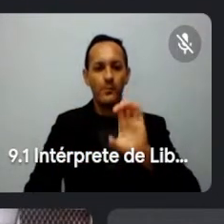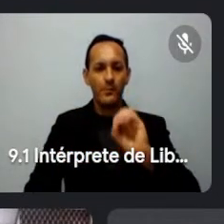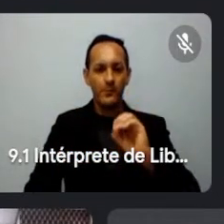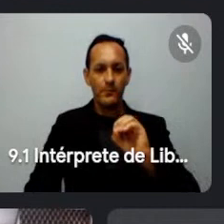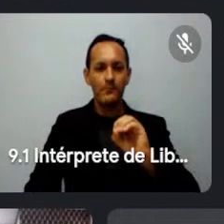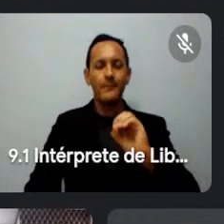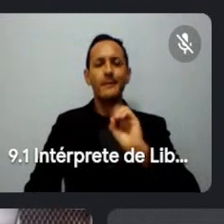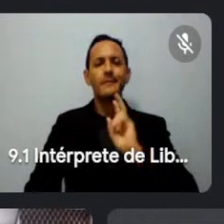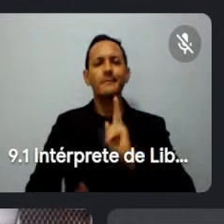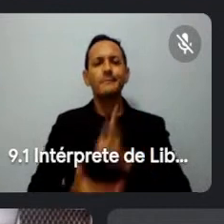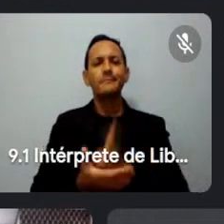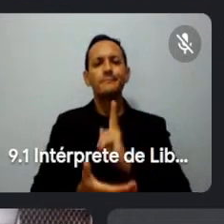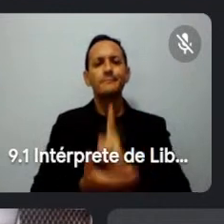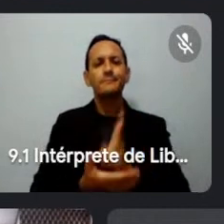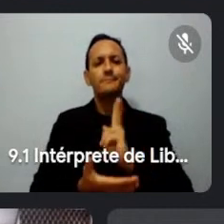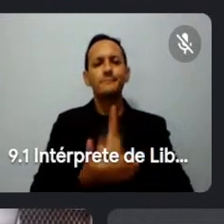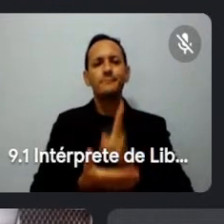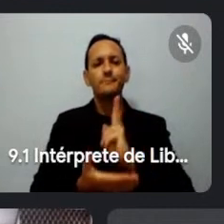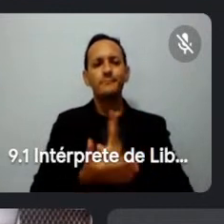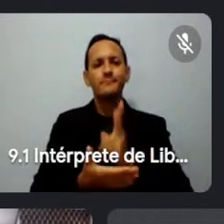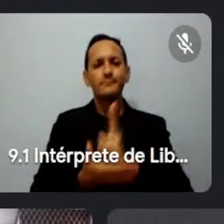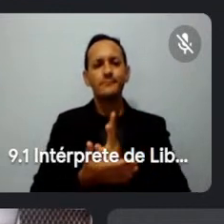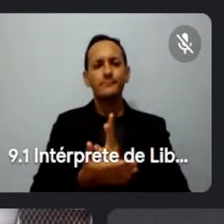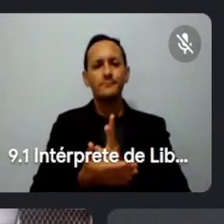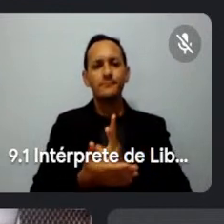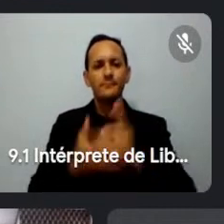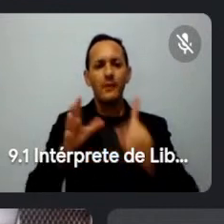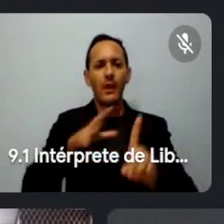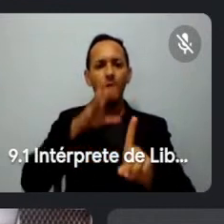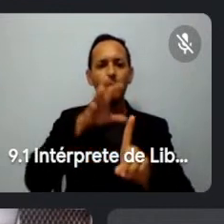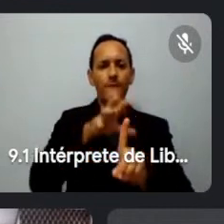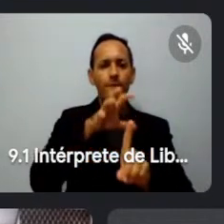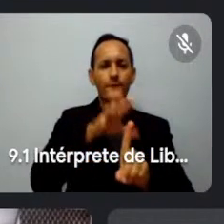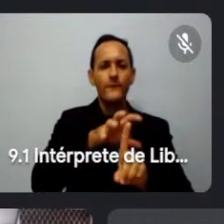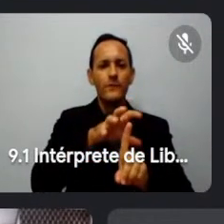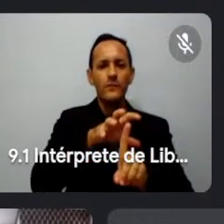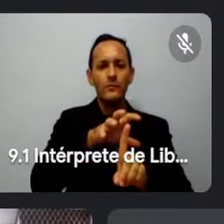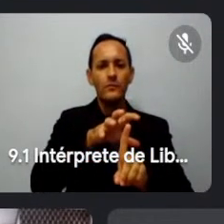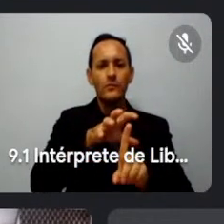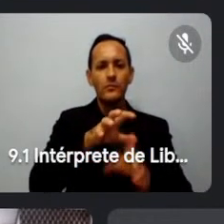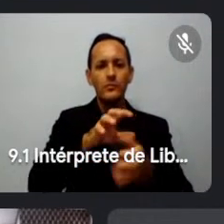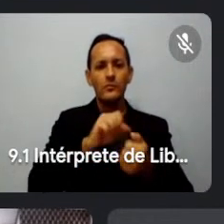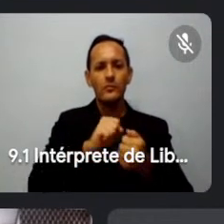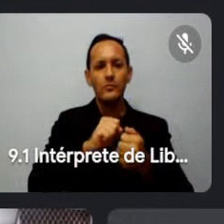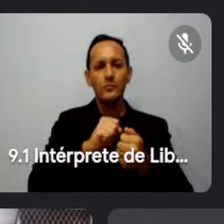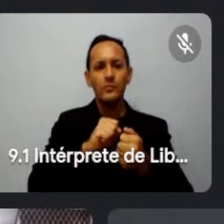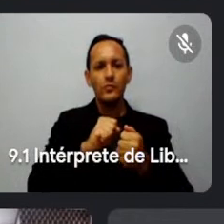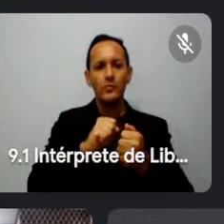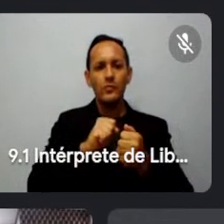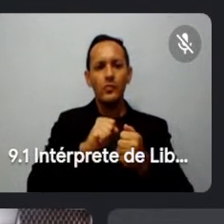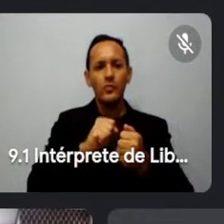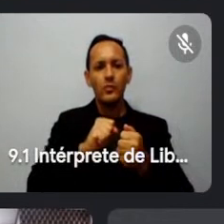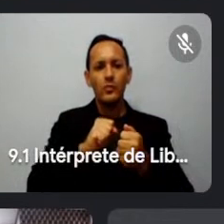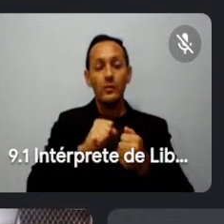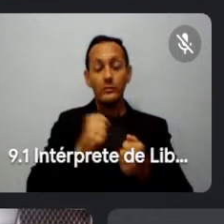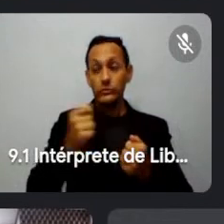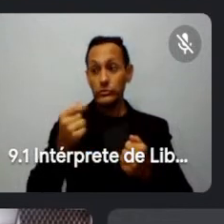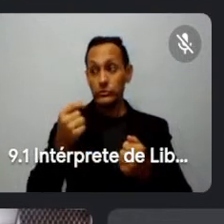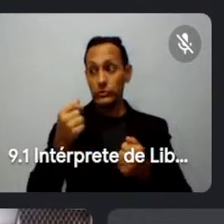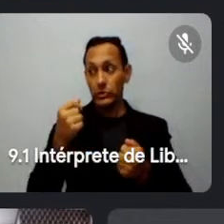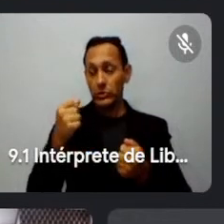mas sempre teve um ponto seja na influência o apoio do Poder